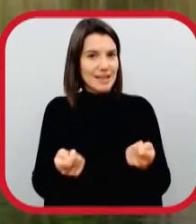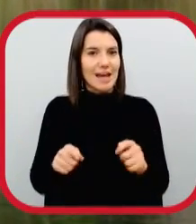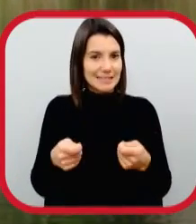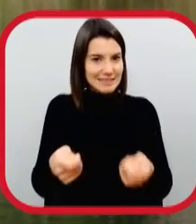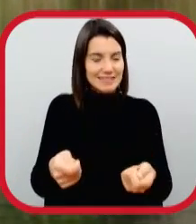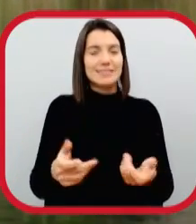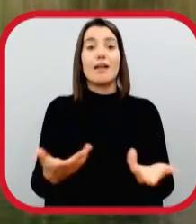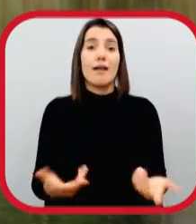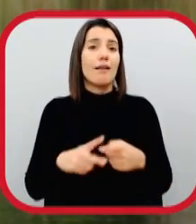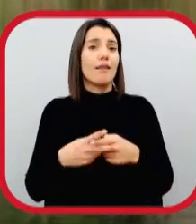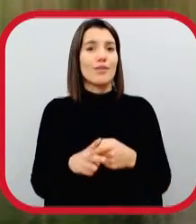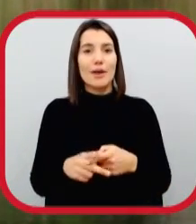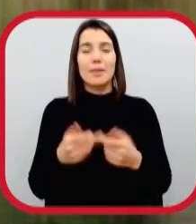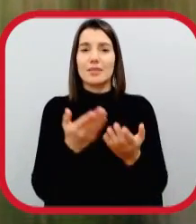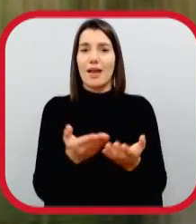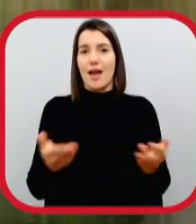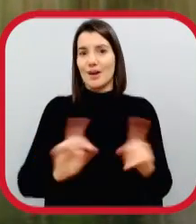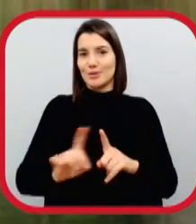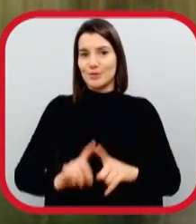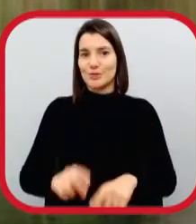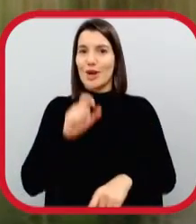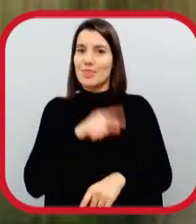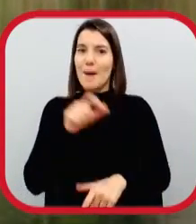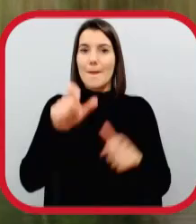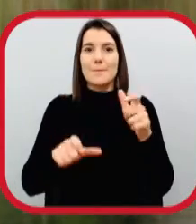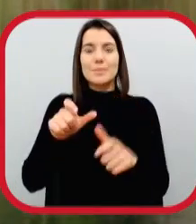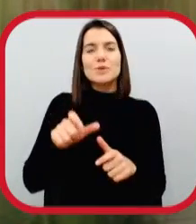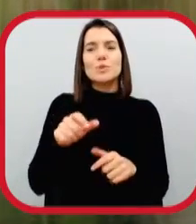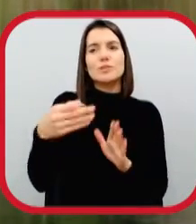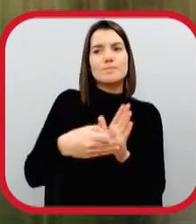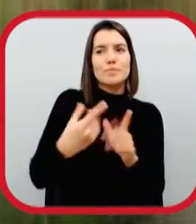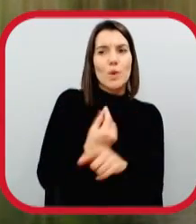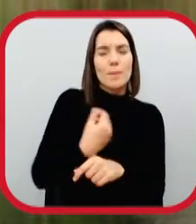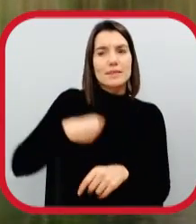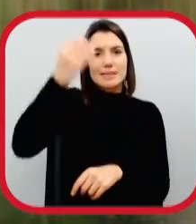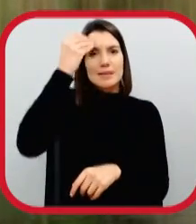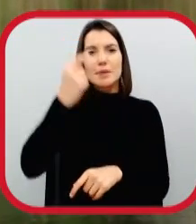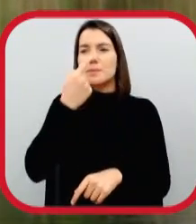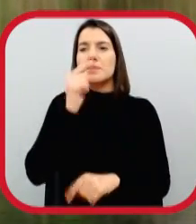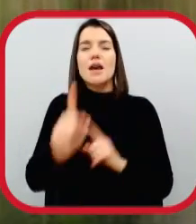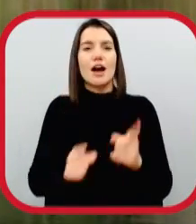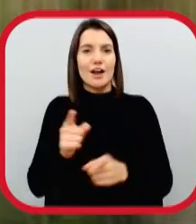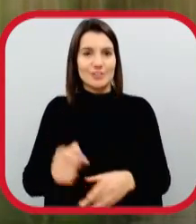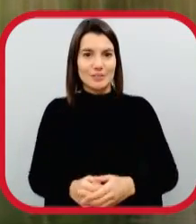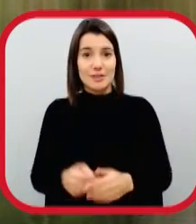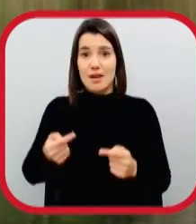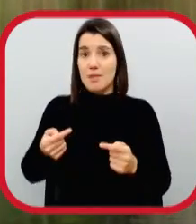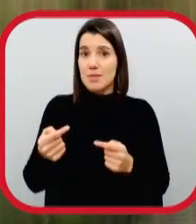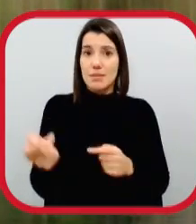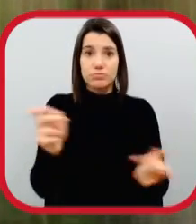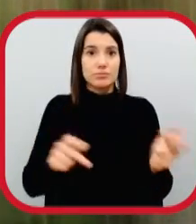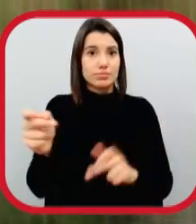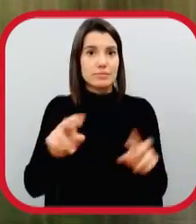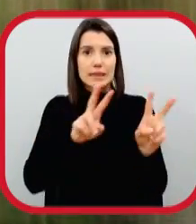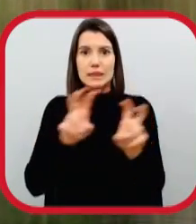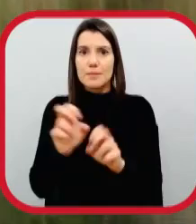publicitárias, são várias as ferramentas de que dispõem para perceber o consumidor e identificar as suas preferências. Todos os dias